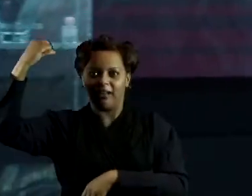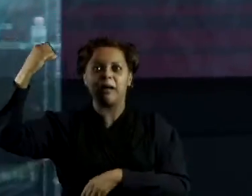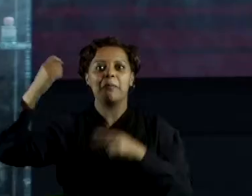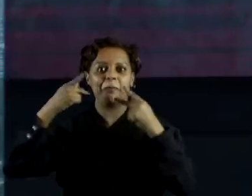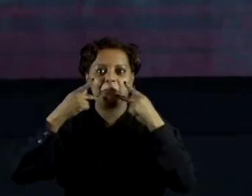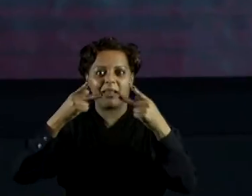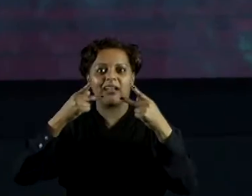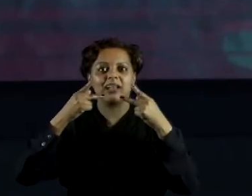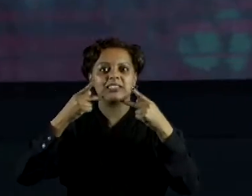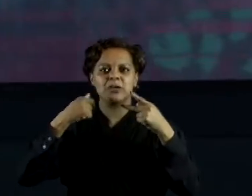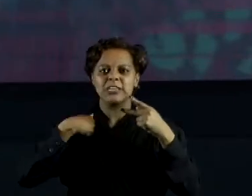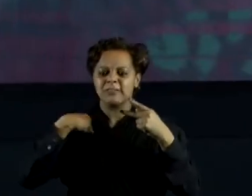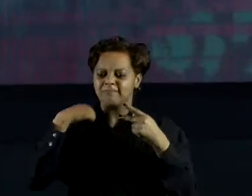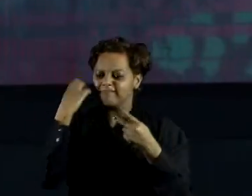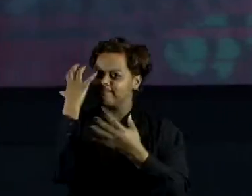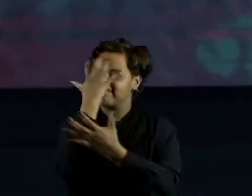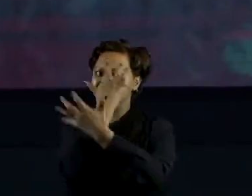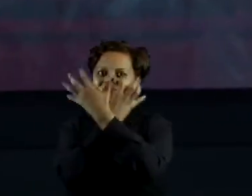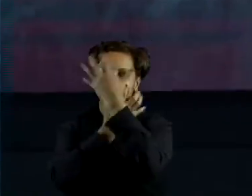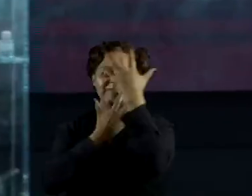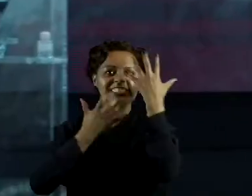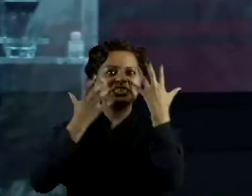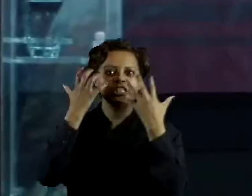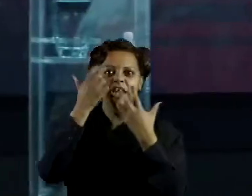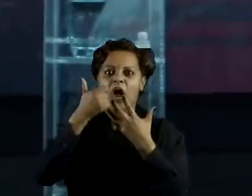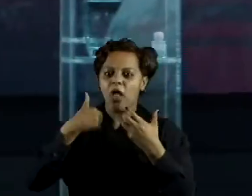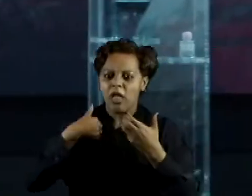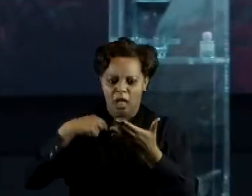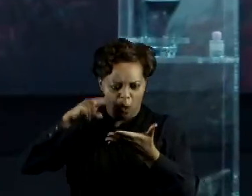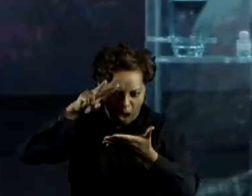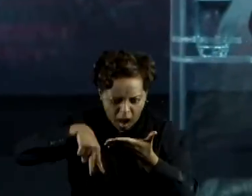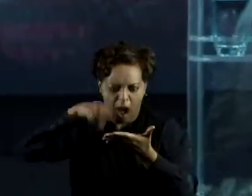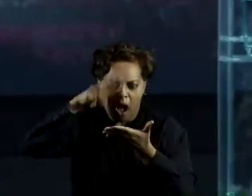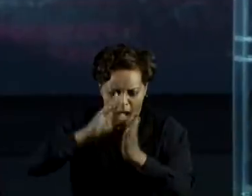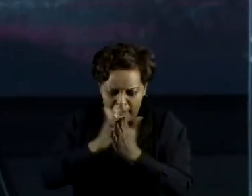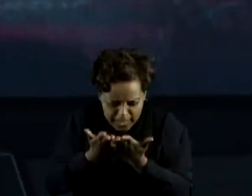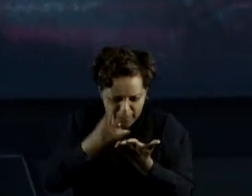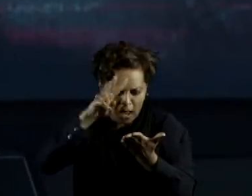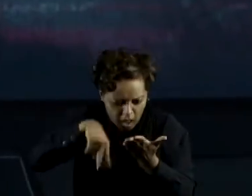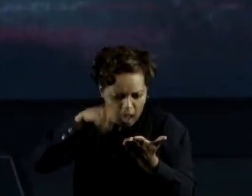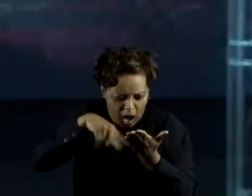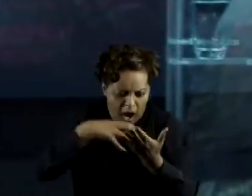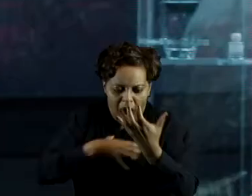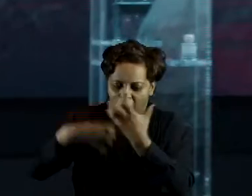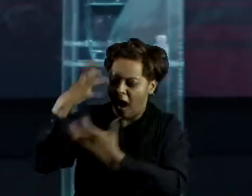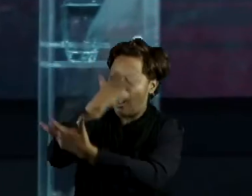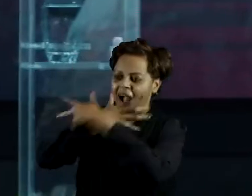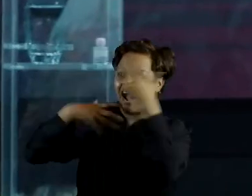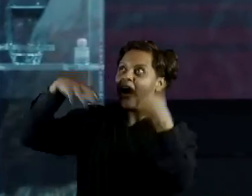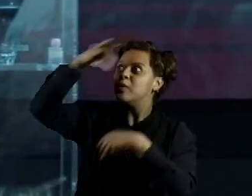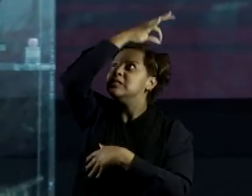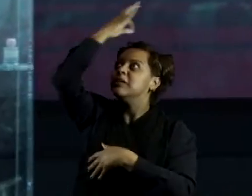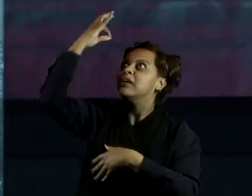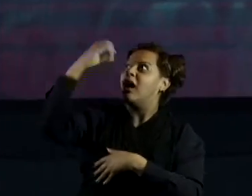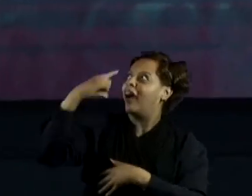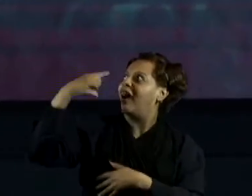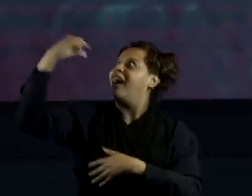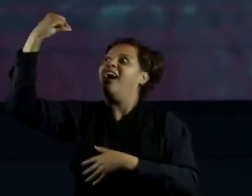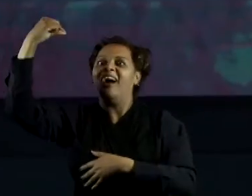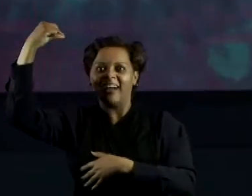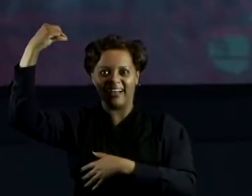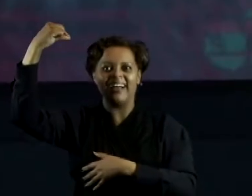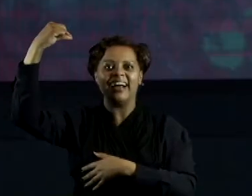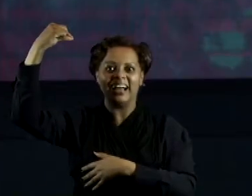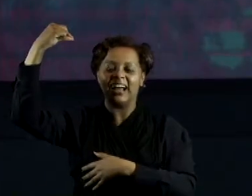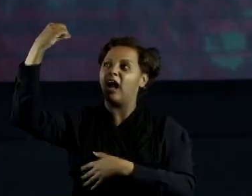mim paixão, alegria. Eu só queria saber da Bíblia, eu só queria estudar a Bíblia. E um dia o Espírito Santo me chamou.